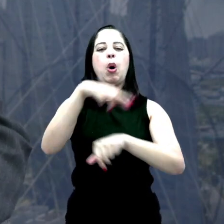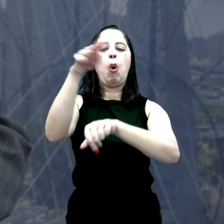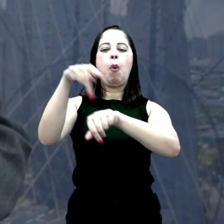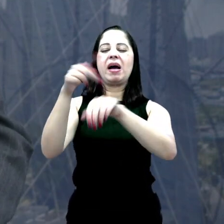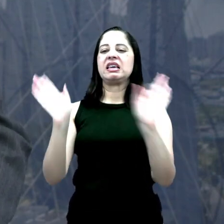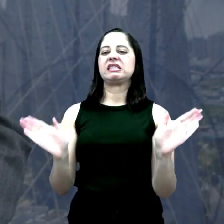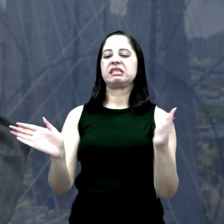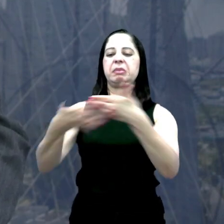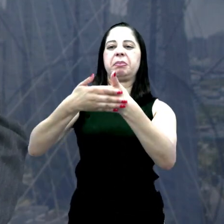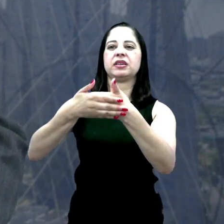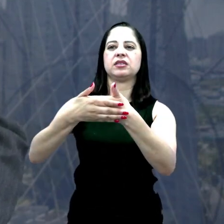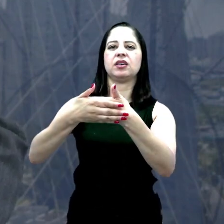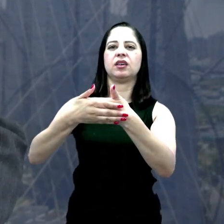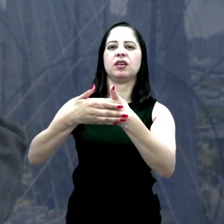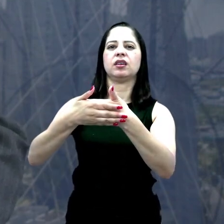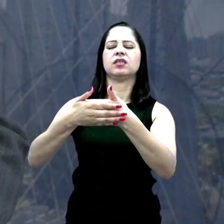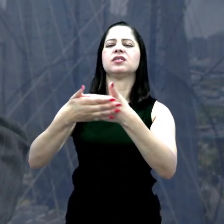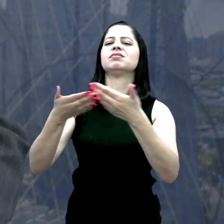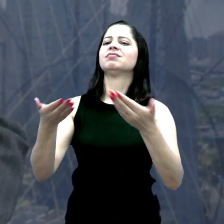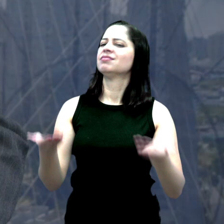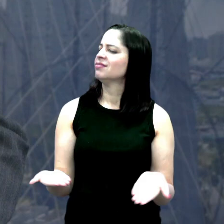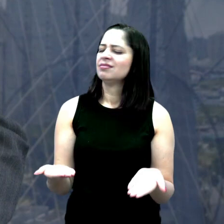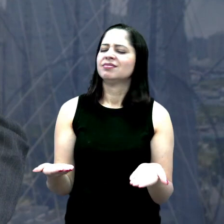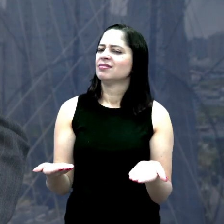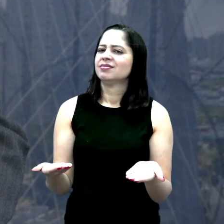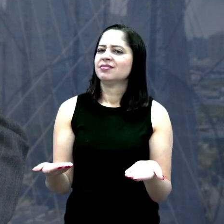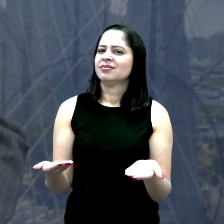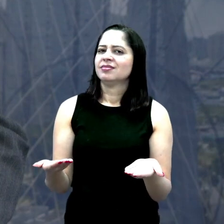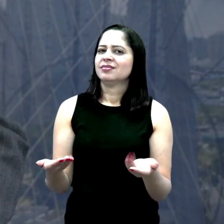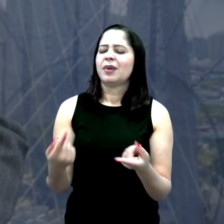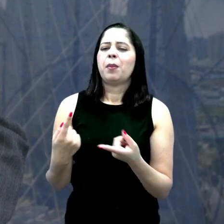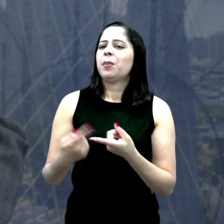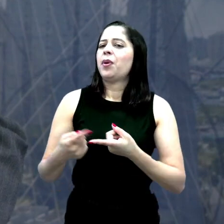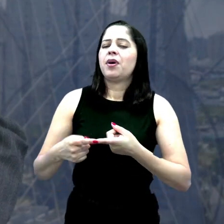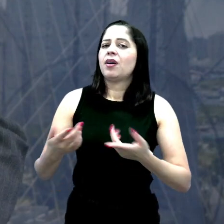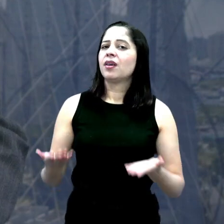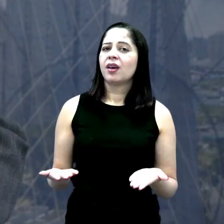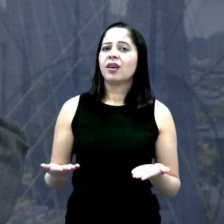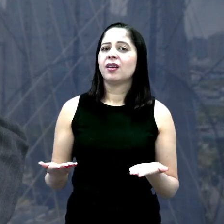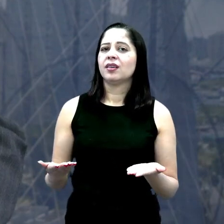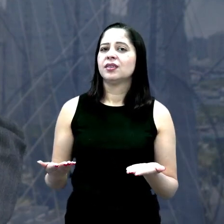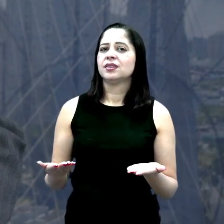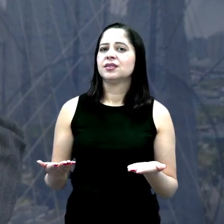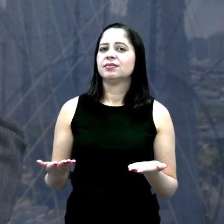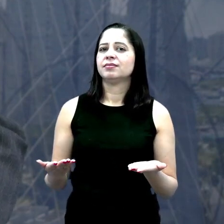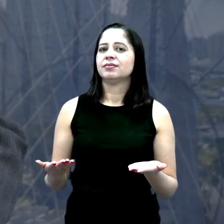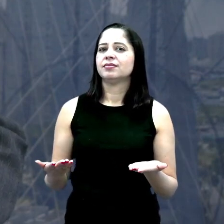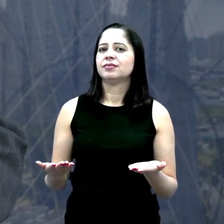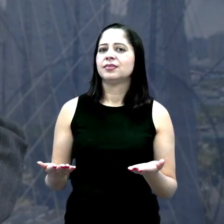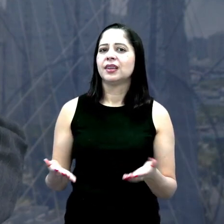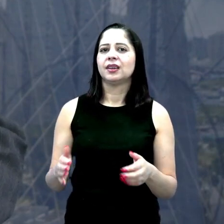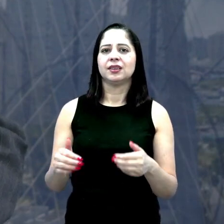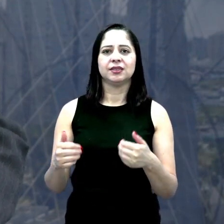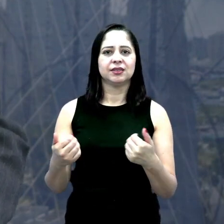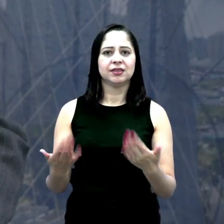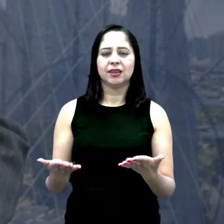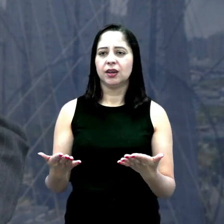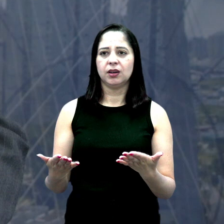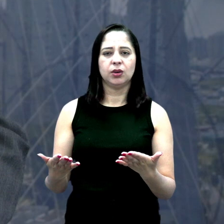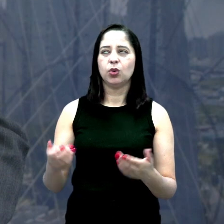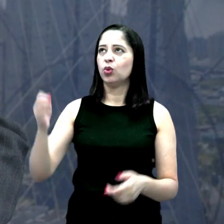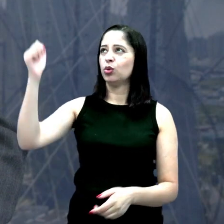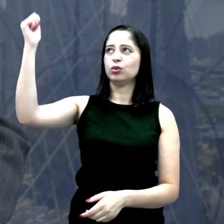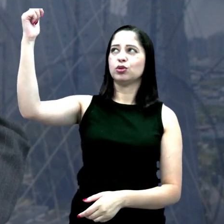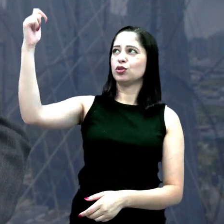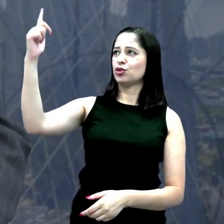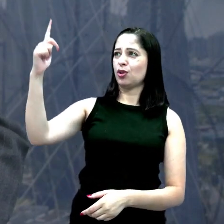eu não sei até quanto rigor técnico prevalece a dignidade humana. O sol está aí para todos.